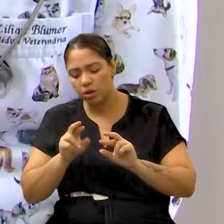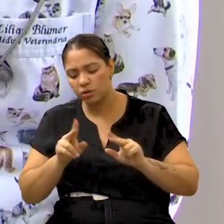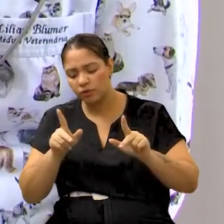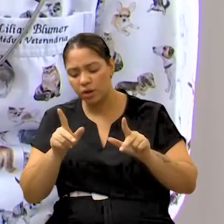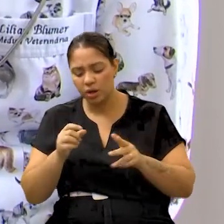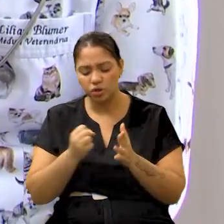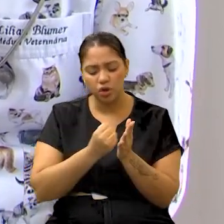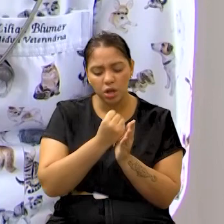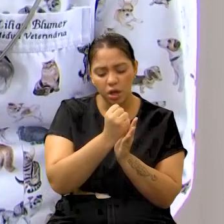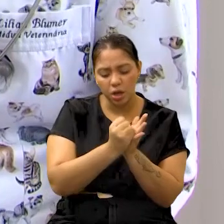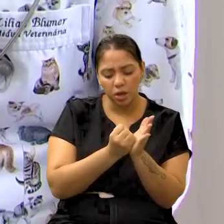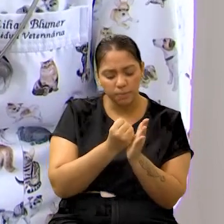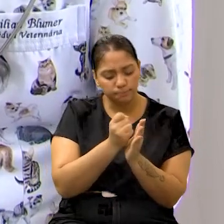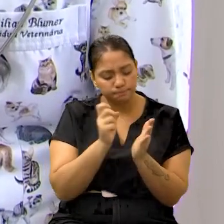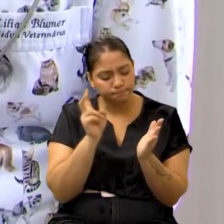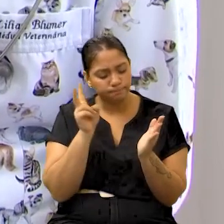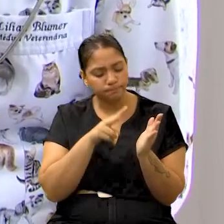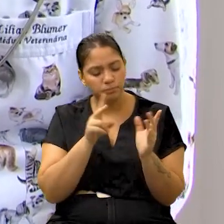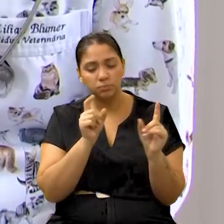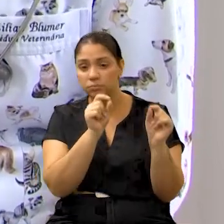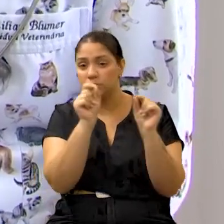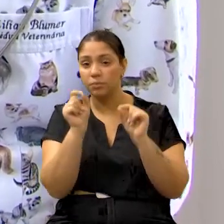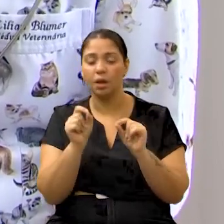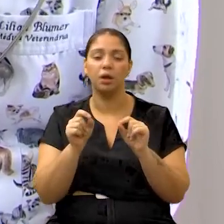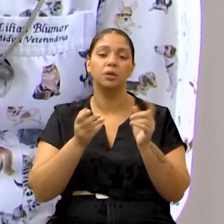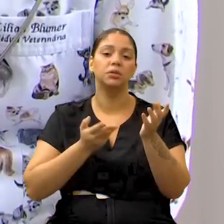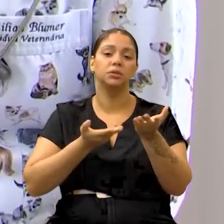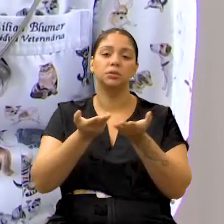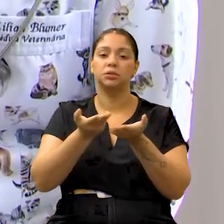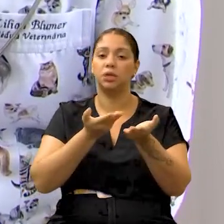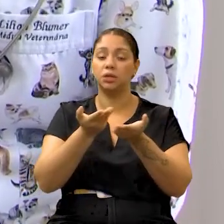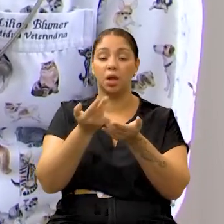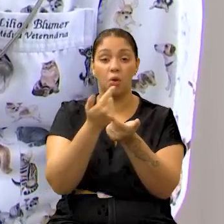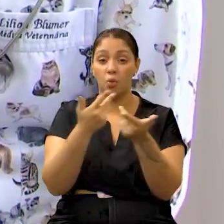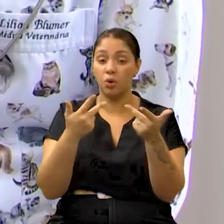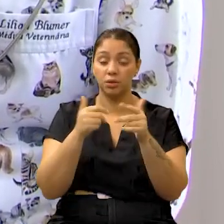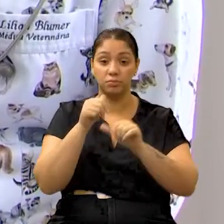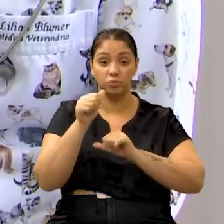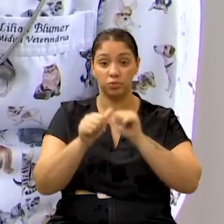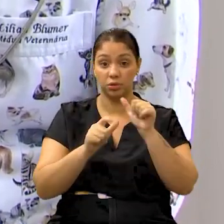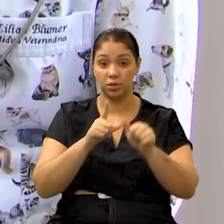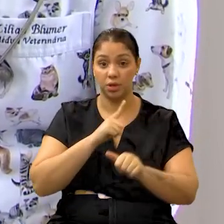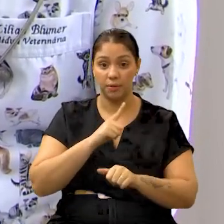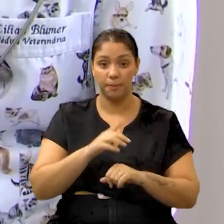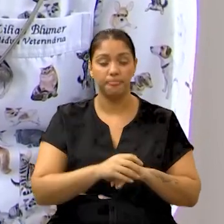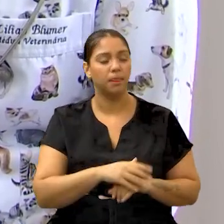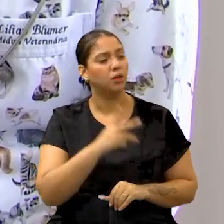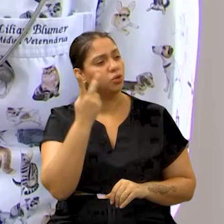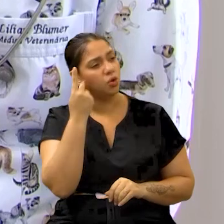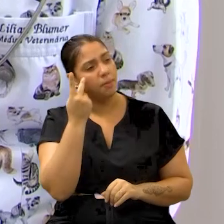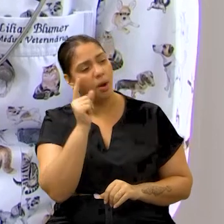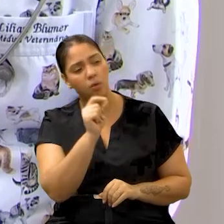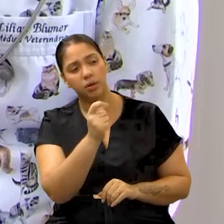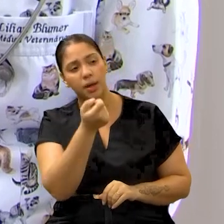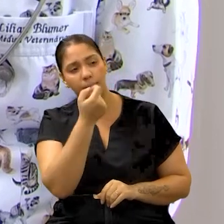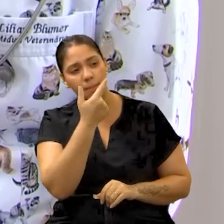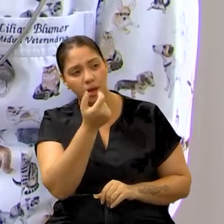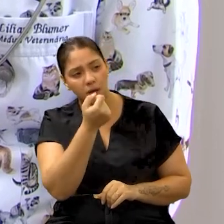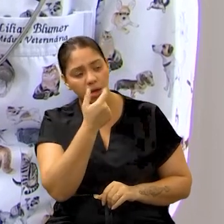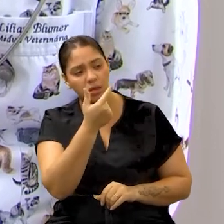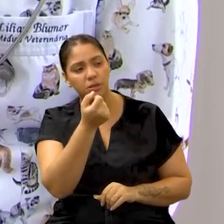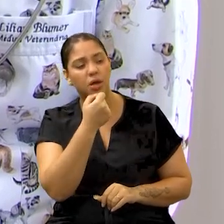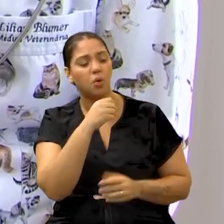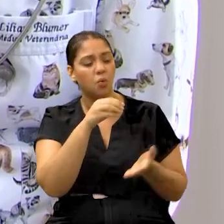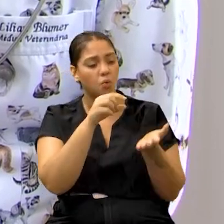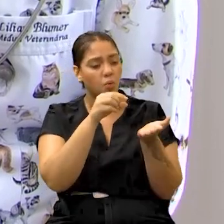nos exames de imagem, e aí tratar as funções alteradas. Normalmente é medicação,